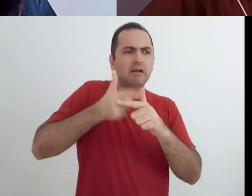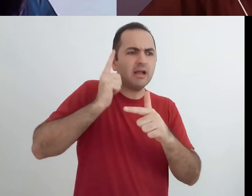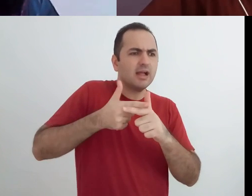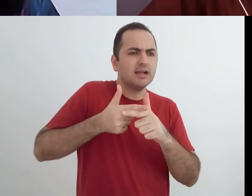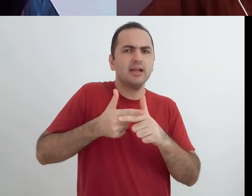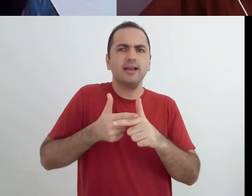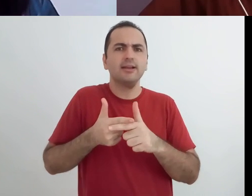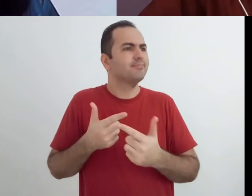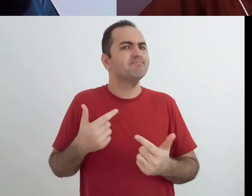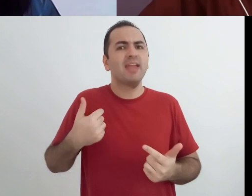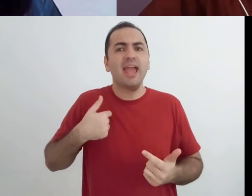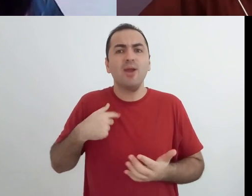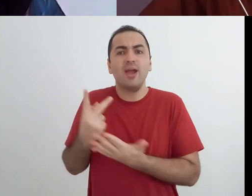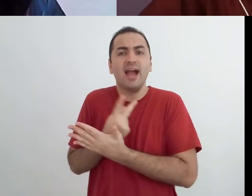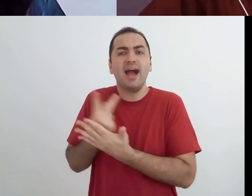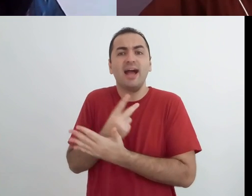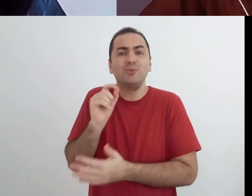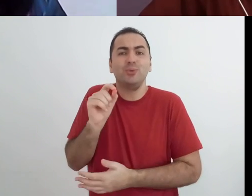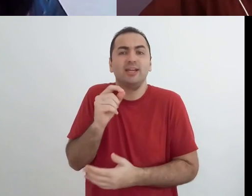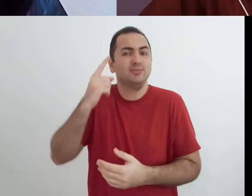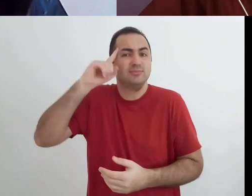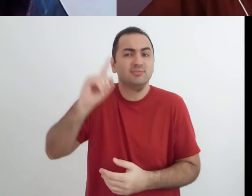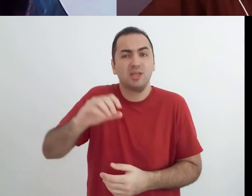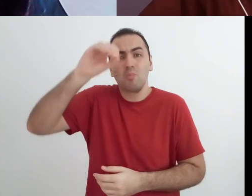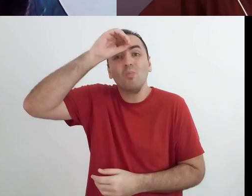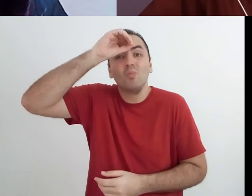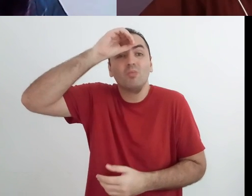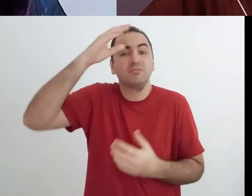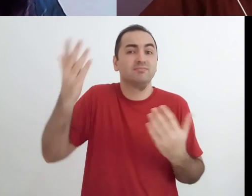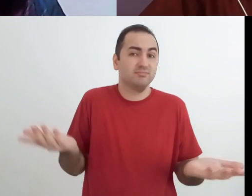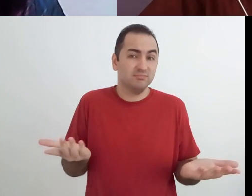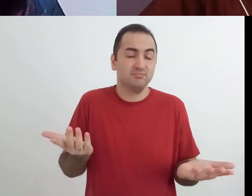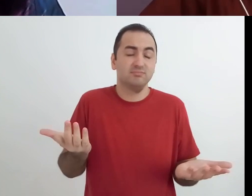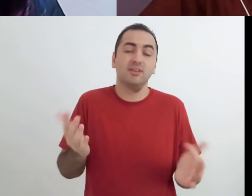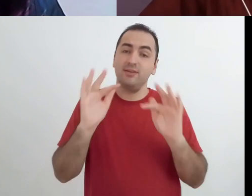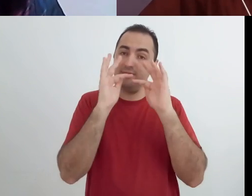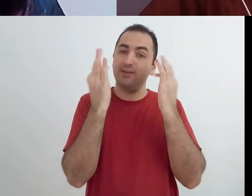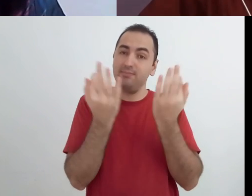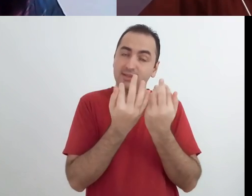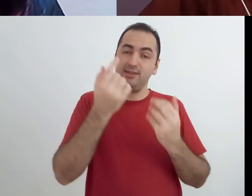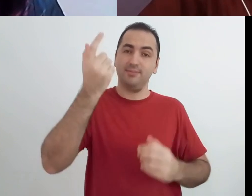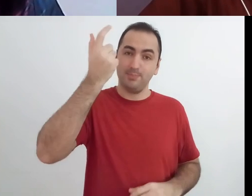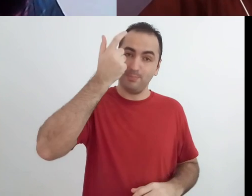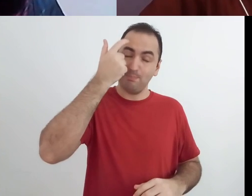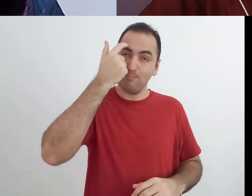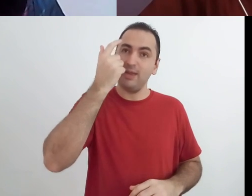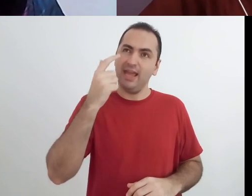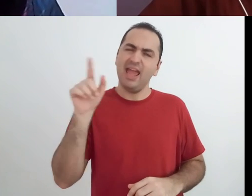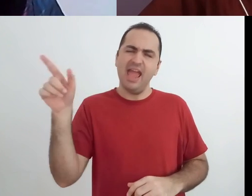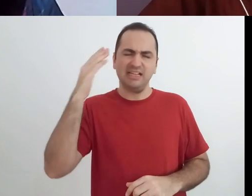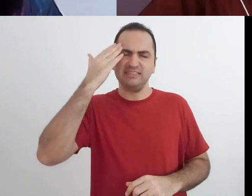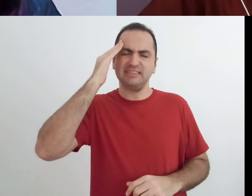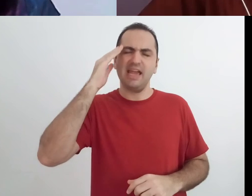parte ele não entendeu. Então, é complicado, né? Às vezes a família acha que ele entende,